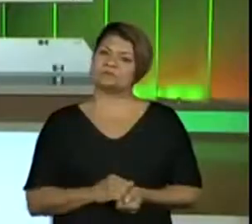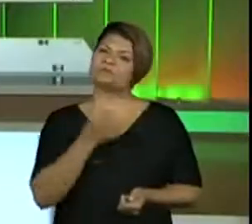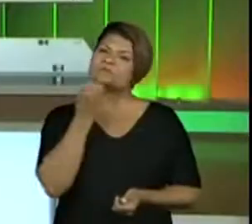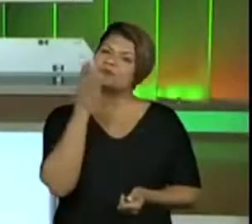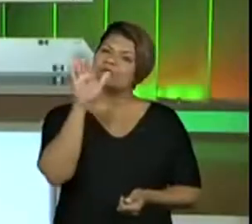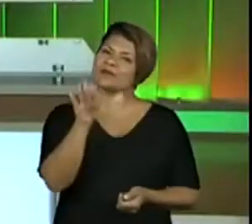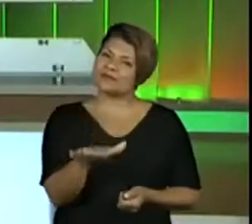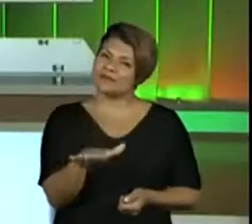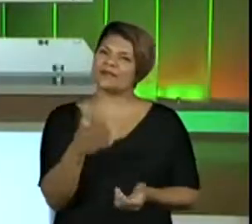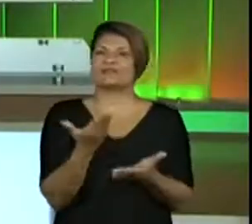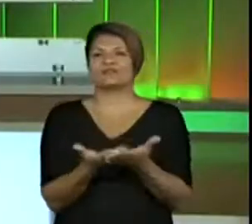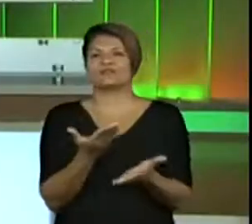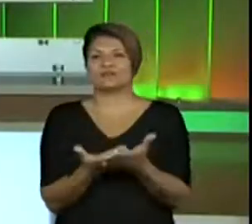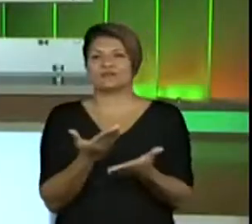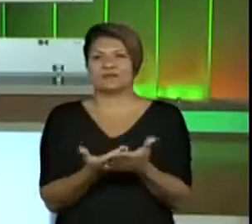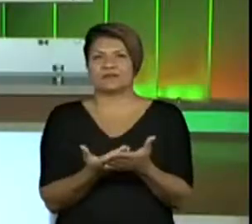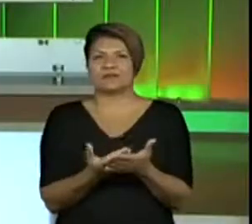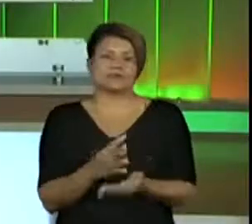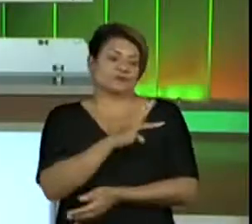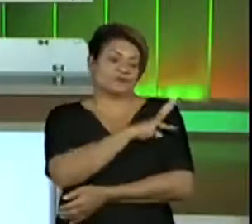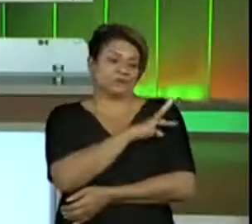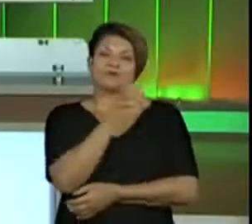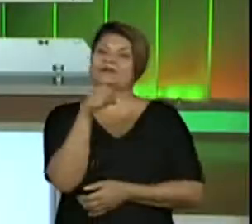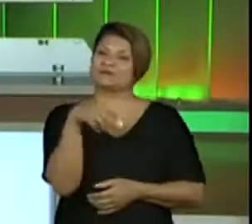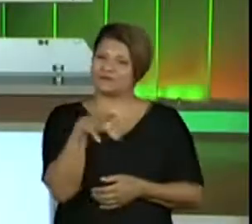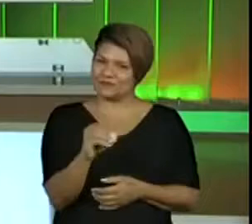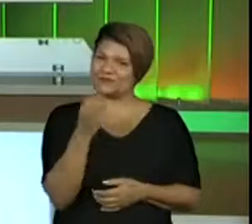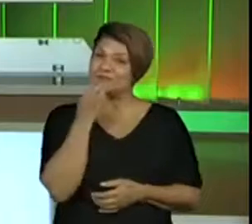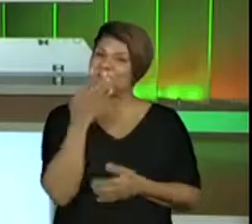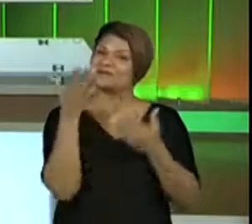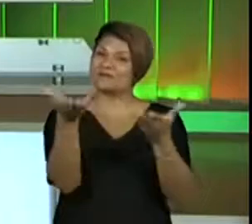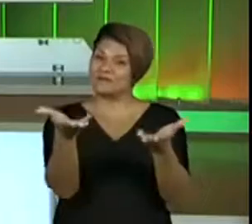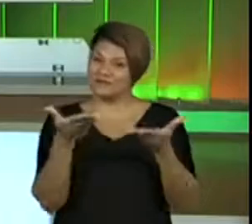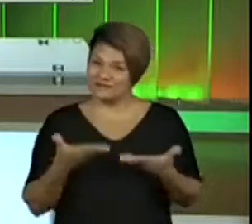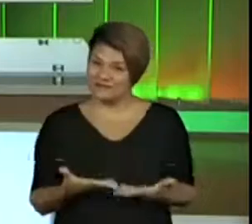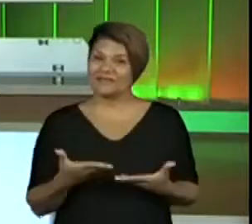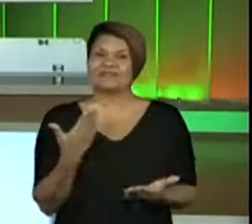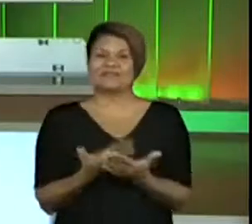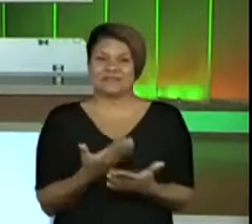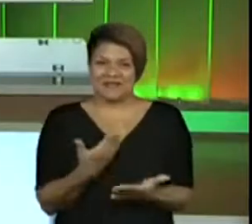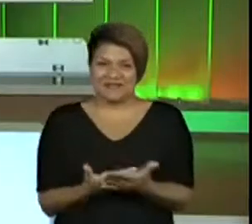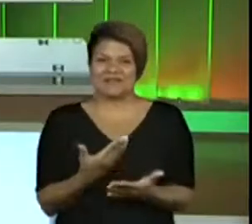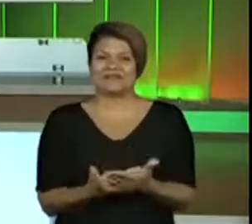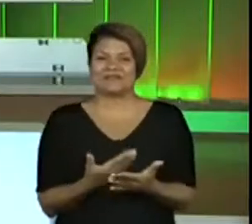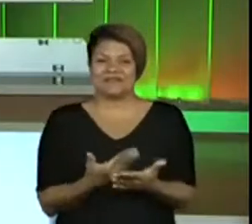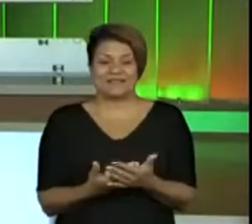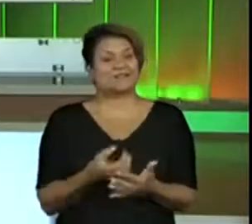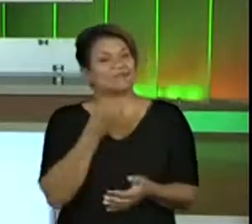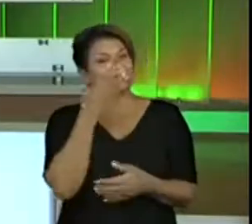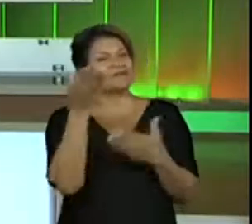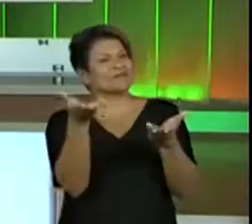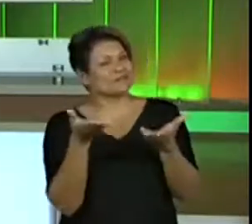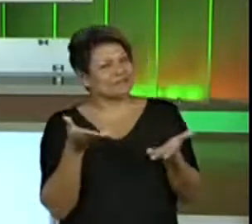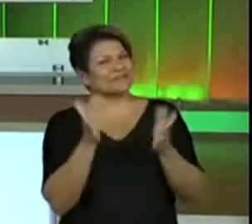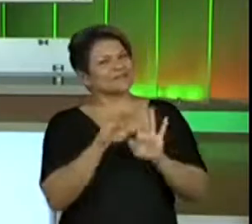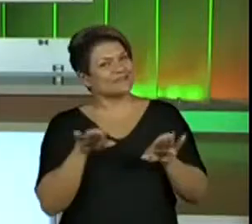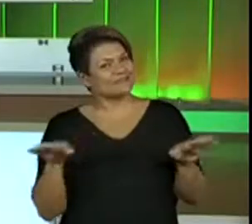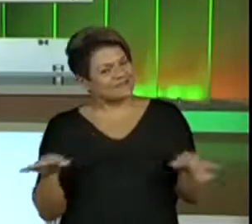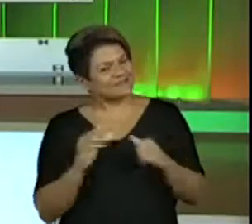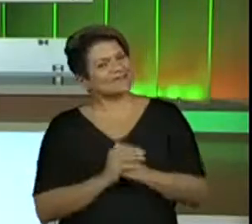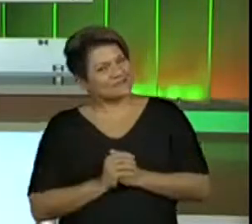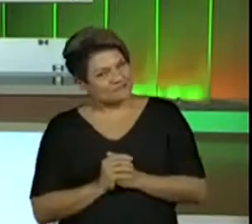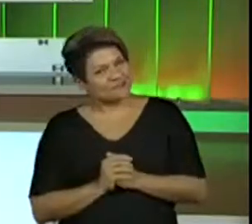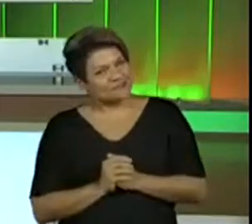Boa tarde, estudante do quarto ano. Bem-vindo a essa aula. Bem-vindos, estudantes. Bem-vindos